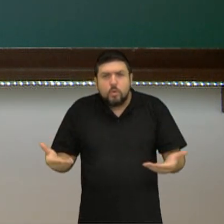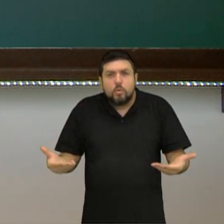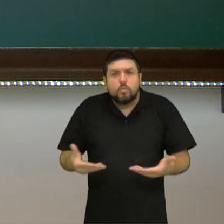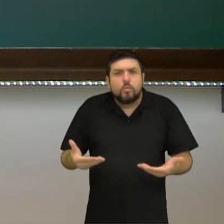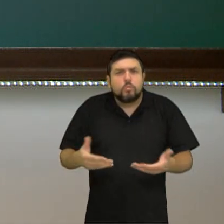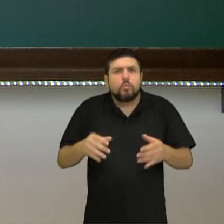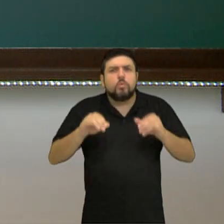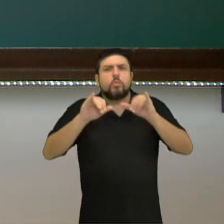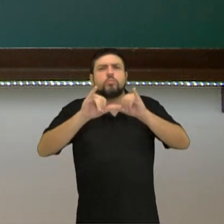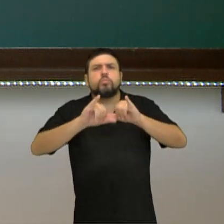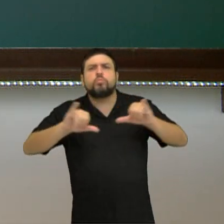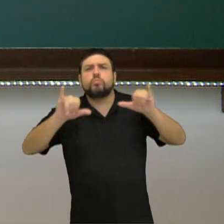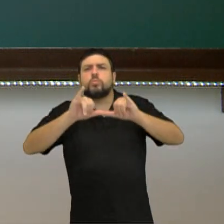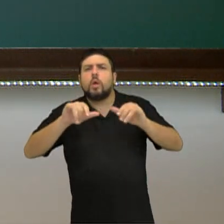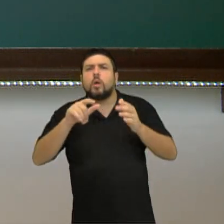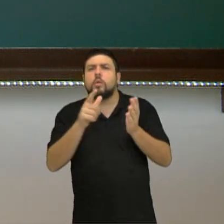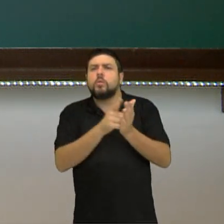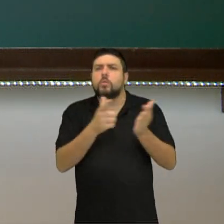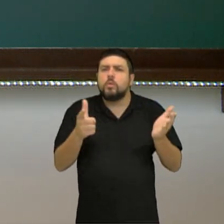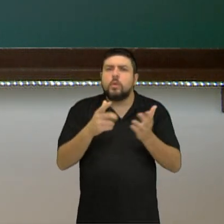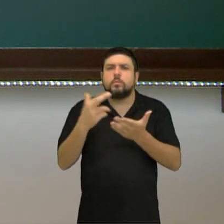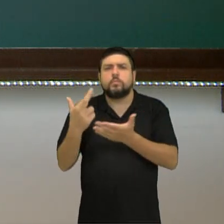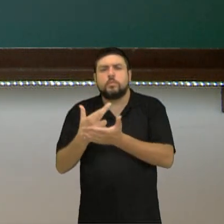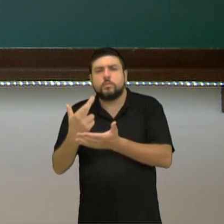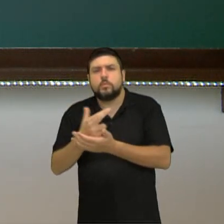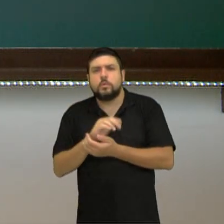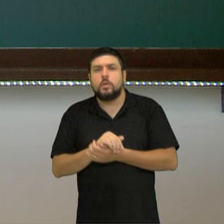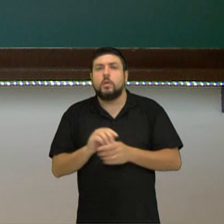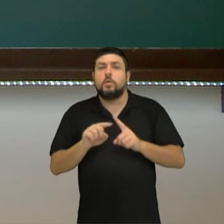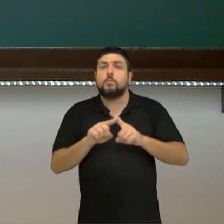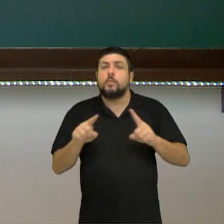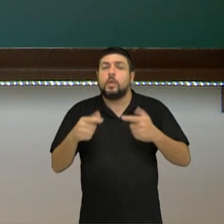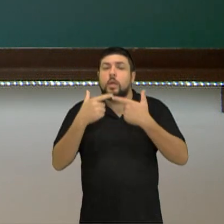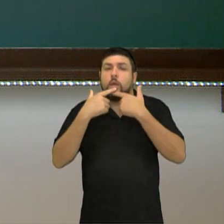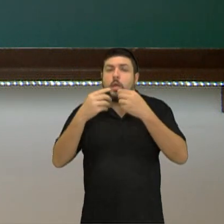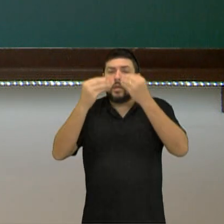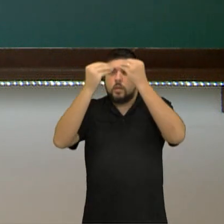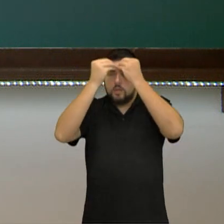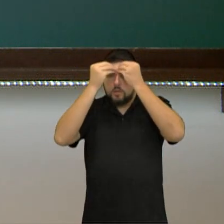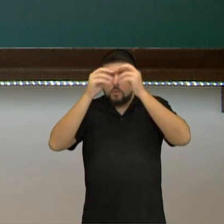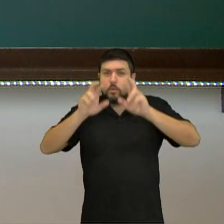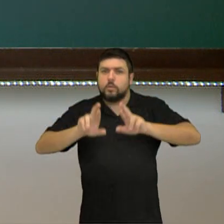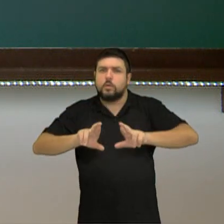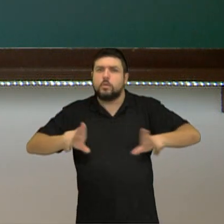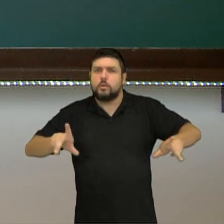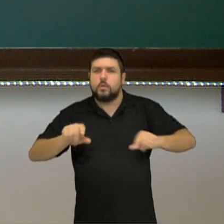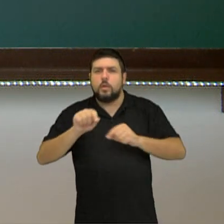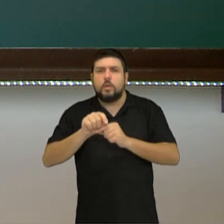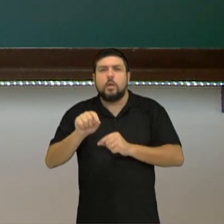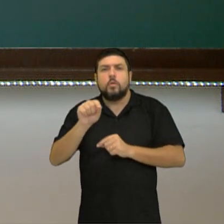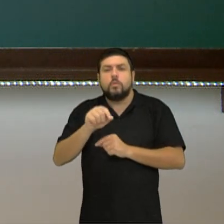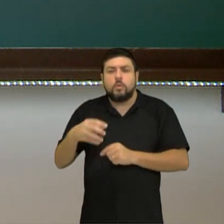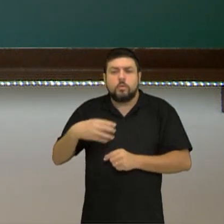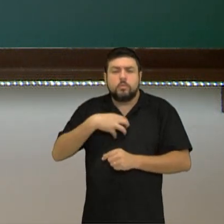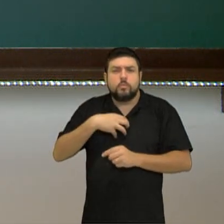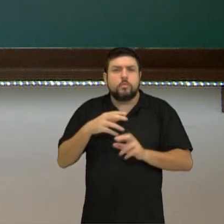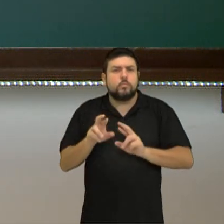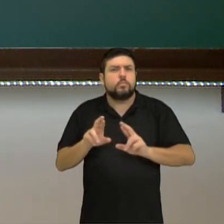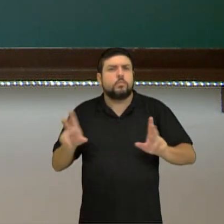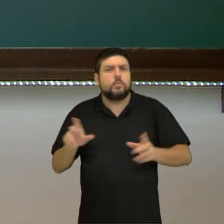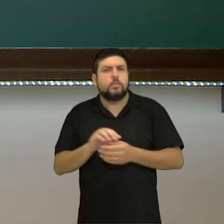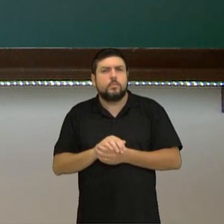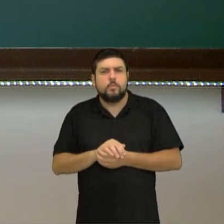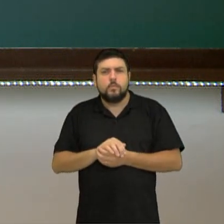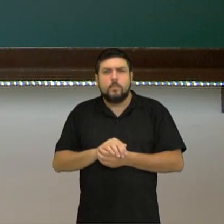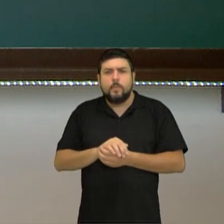e revistas, mas a diferença é que a linguagem de uma e outra possui uma forma um pouquinho diferente. Uma com uma